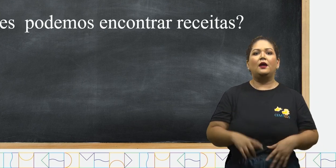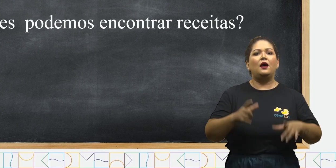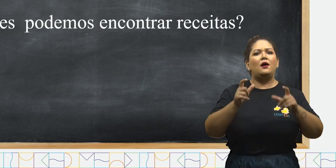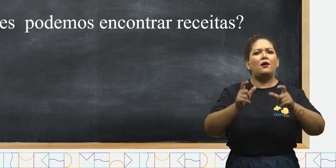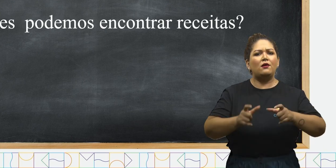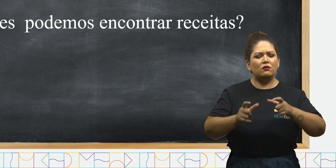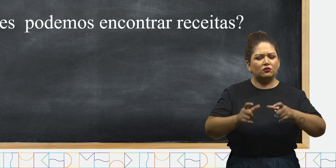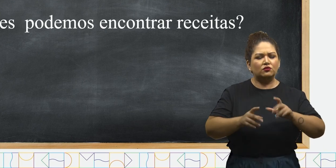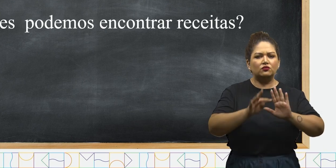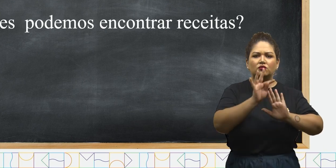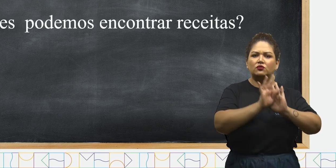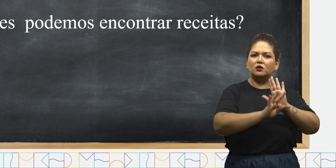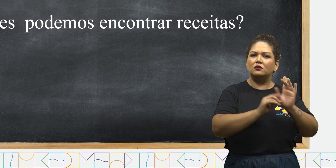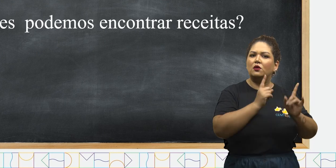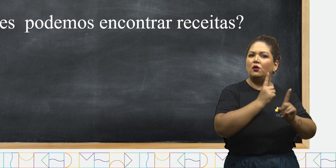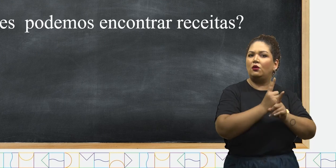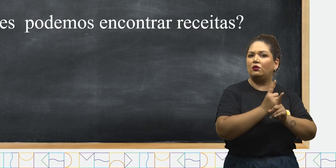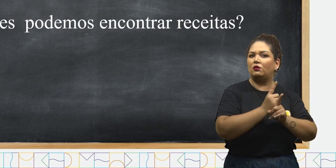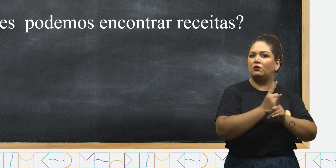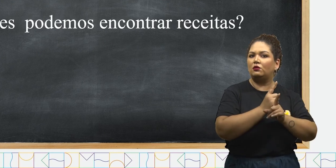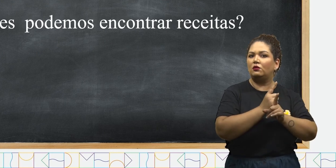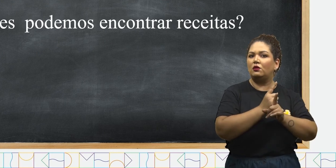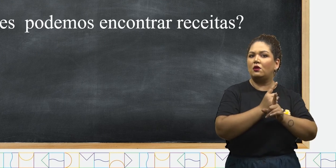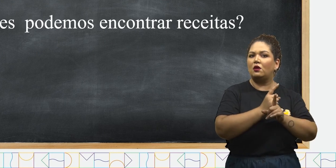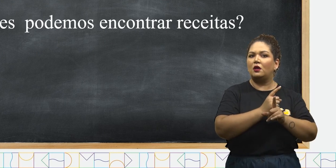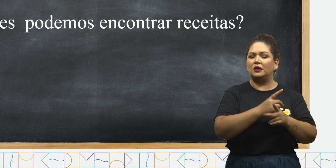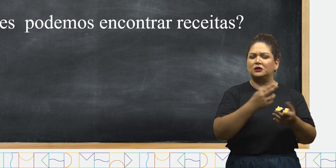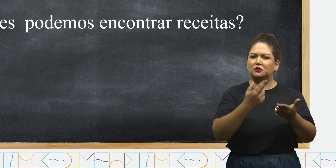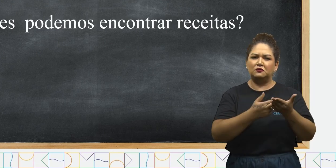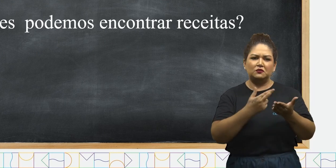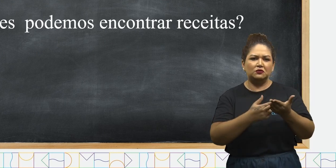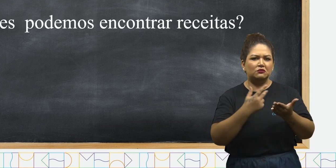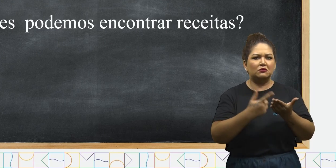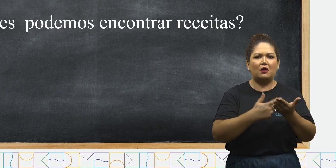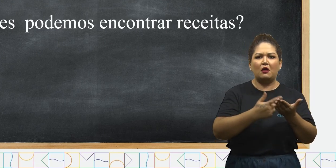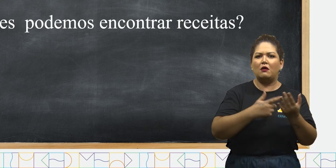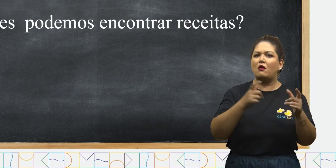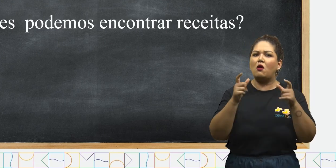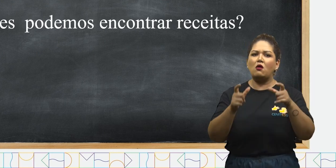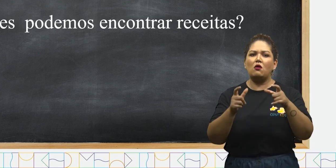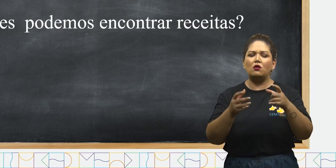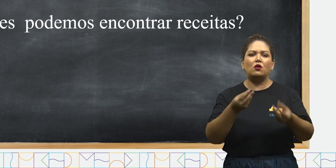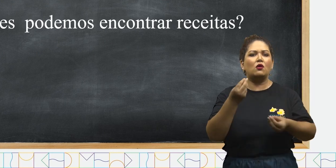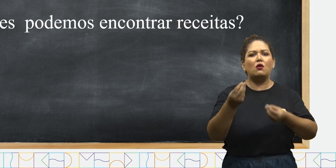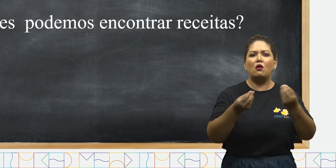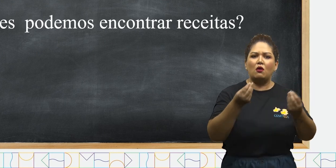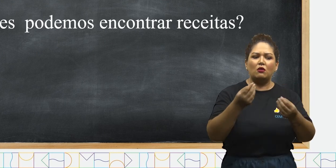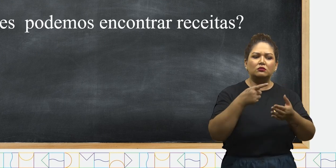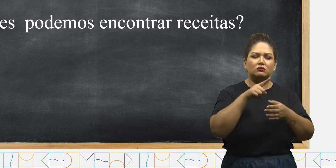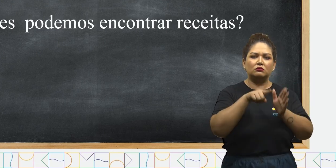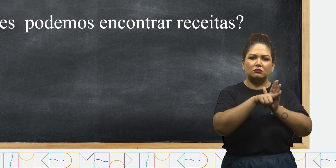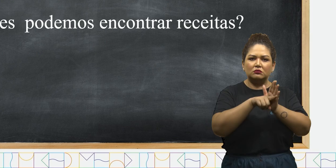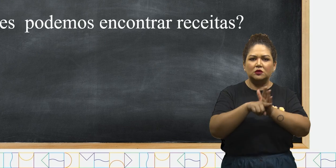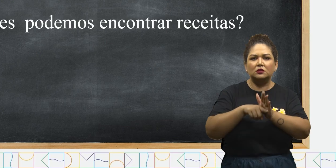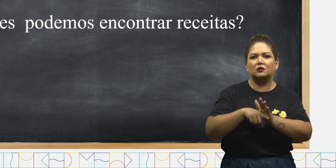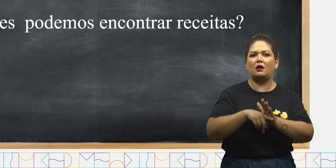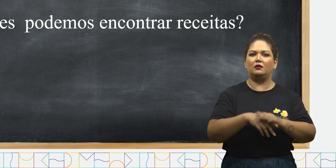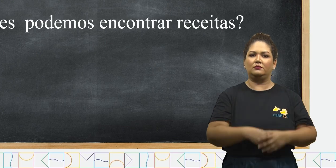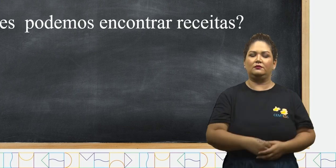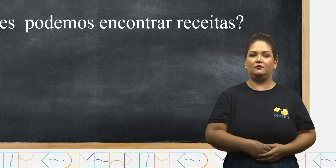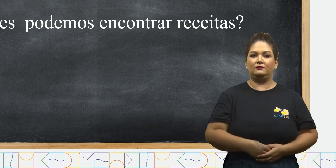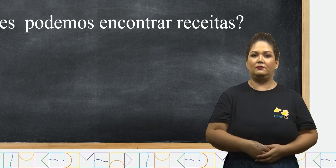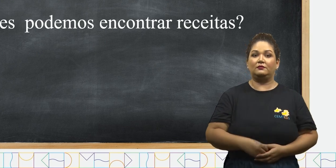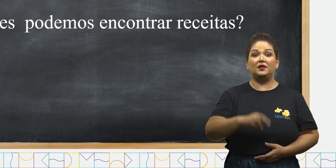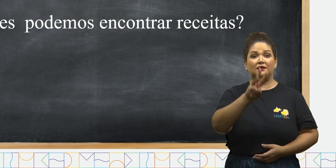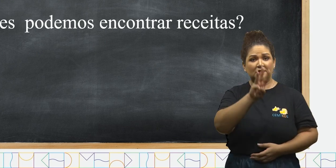podemos encontrar este gênero textual? Em que meios podemos encontrar receitas?